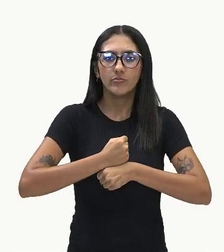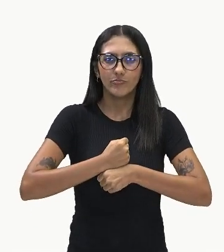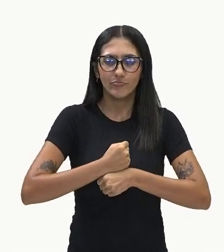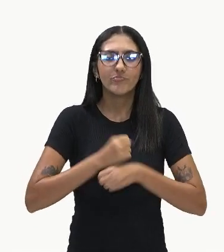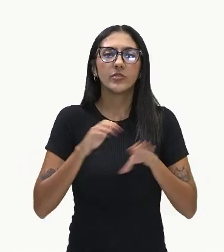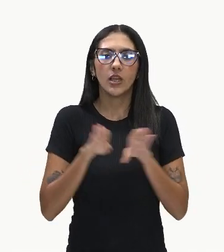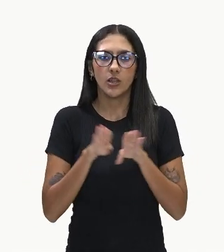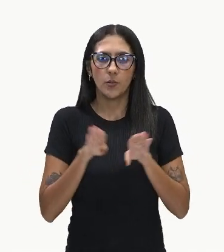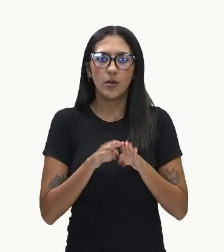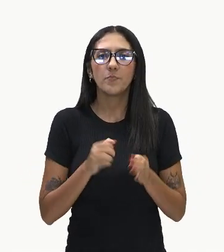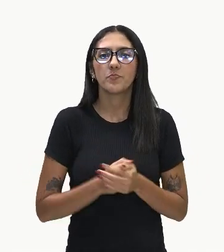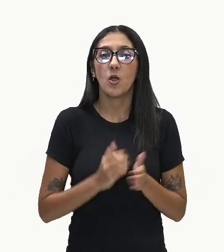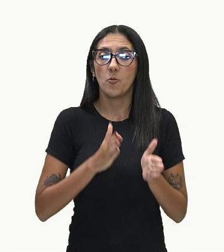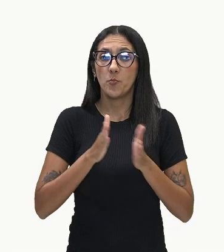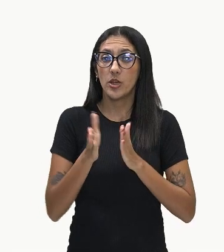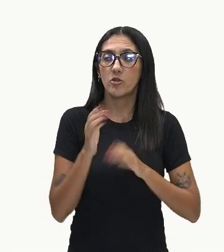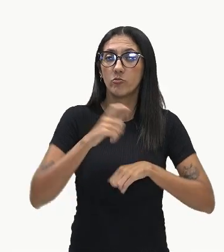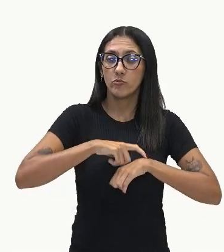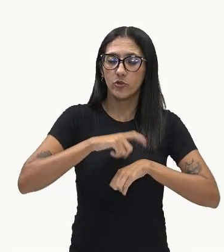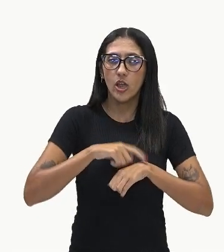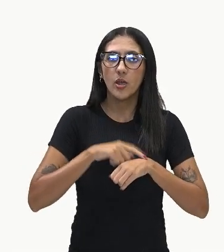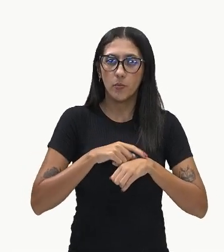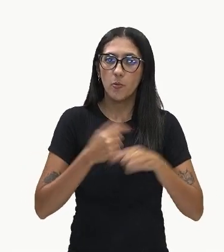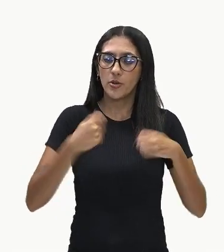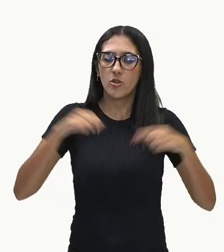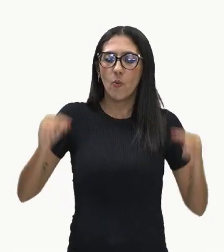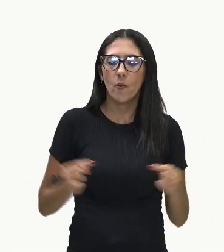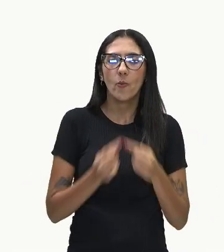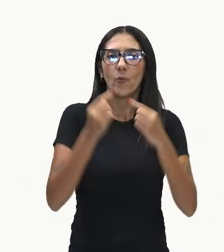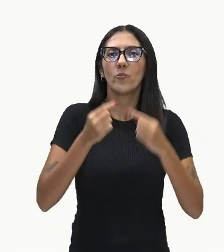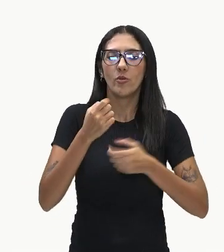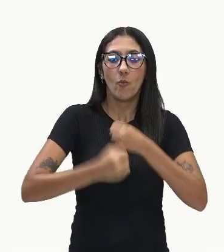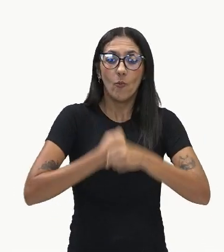o meu tempo tem que estar em anos.